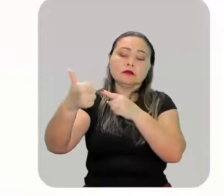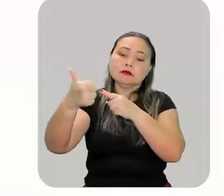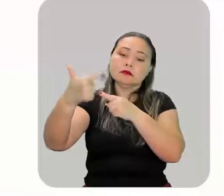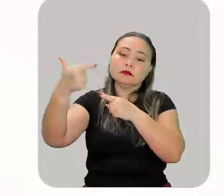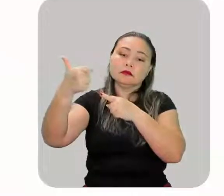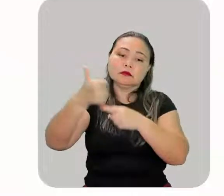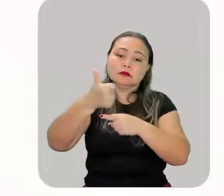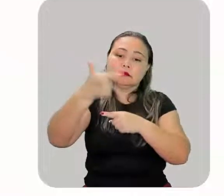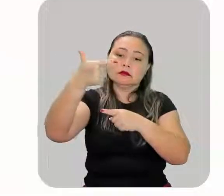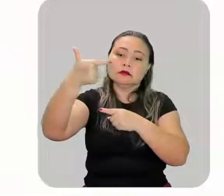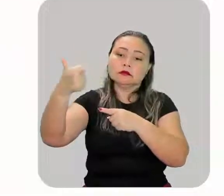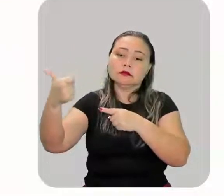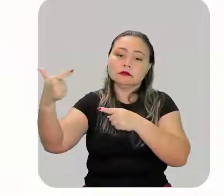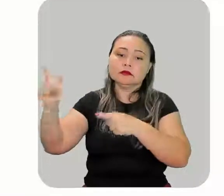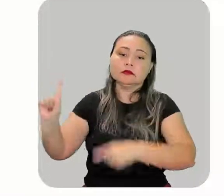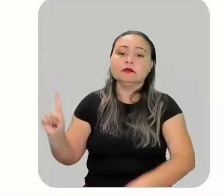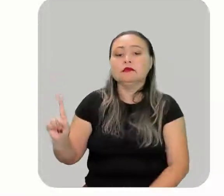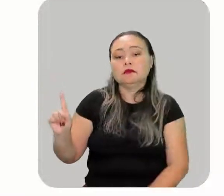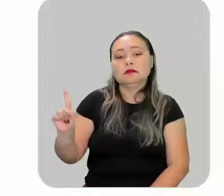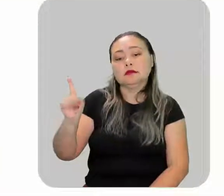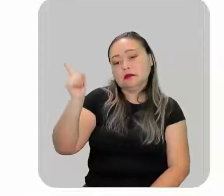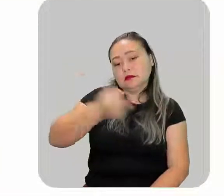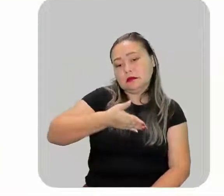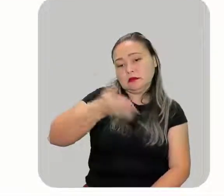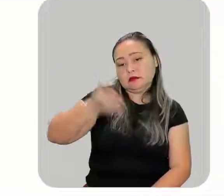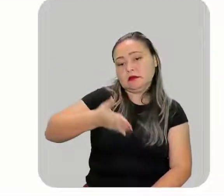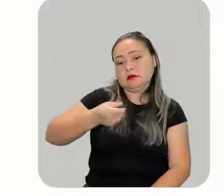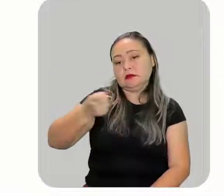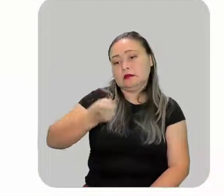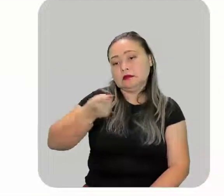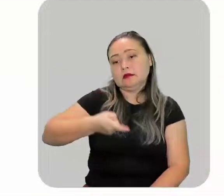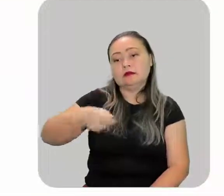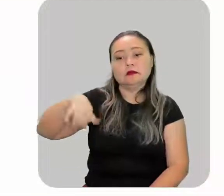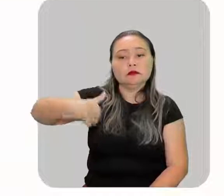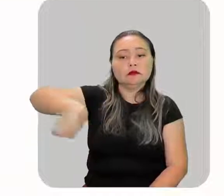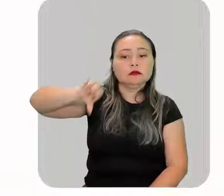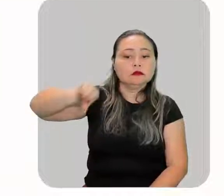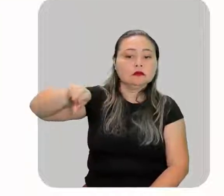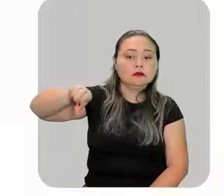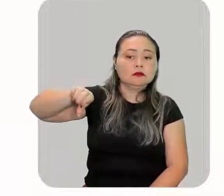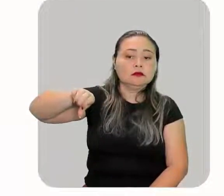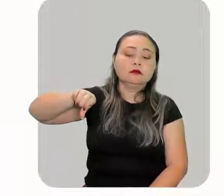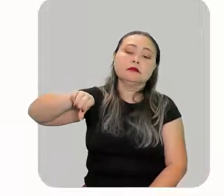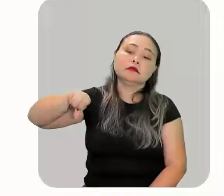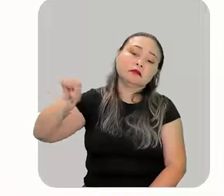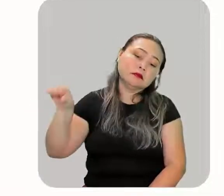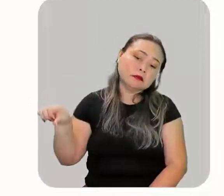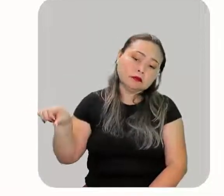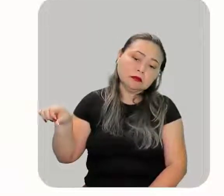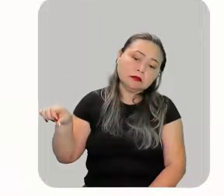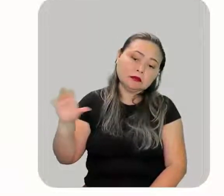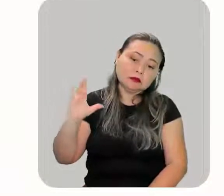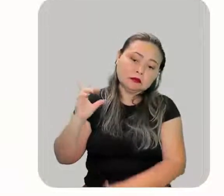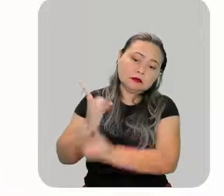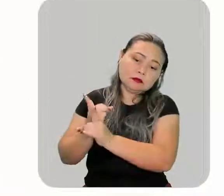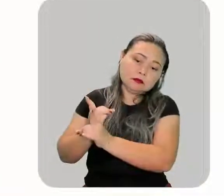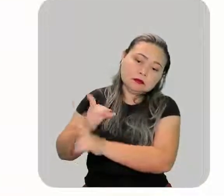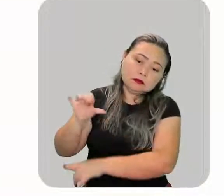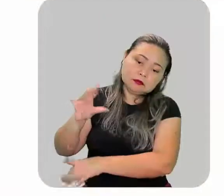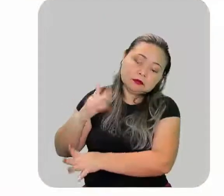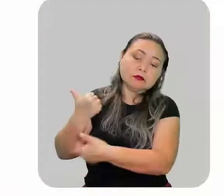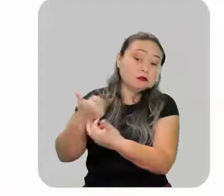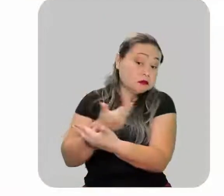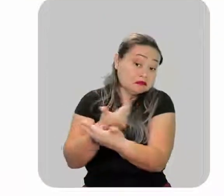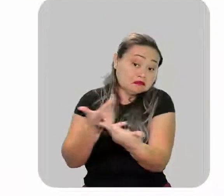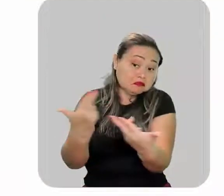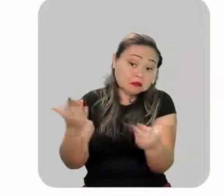gente poderia levar tudo ao quadrado aqui. Corta. X é igual a 9. Então, encontra do mesmo